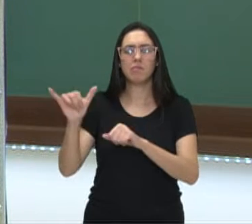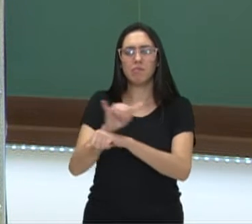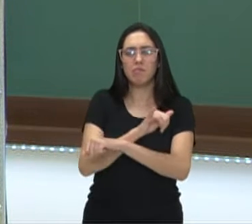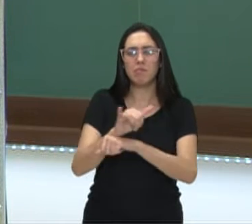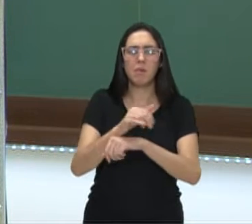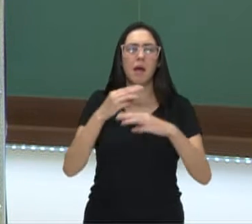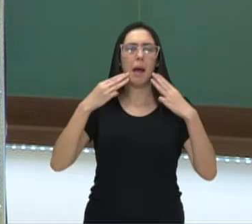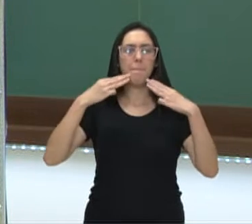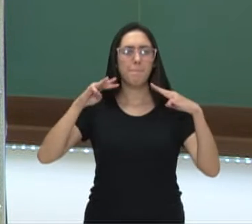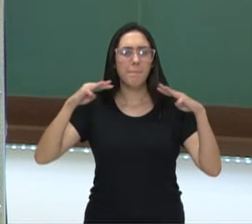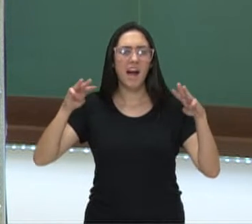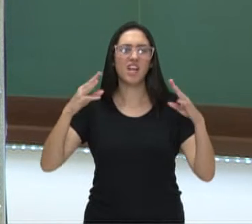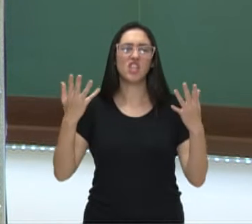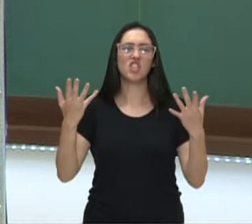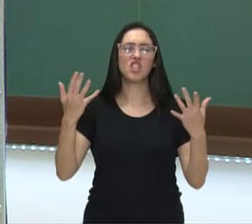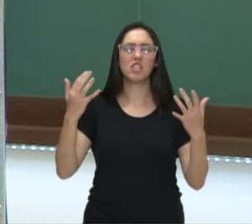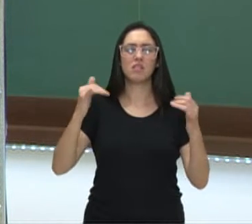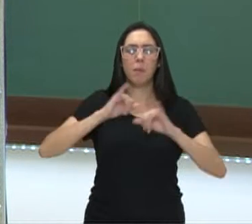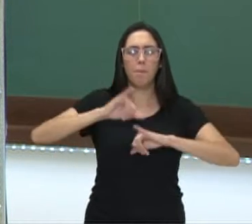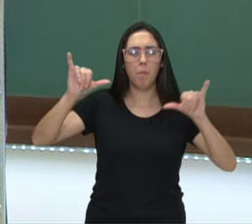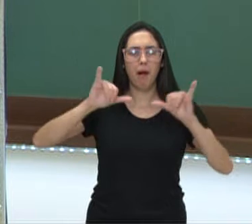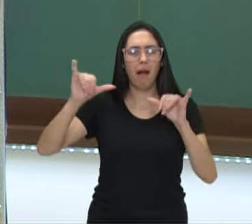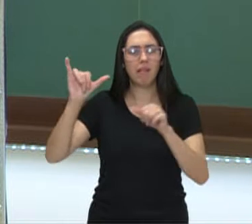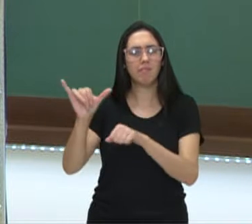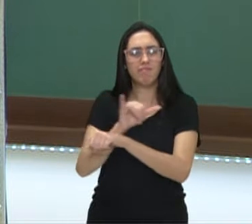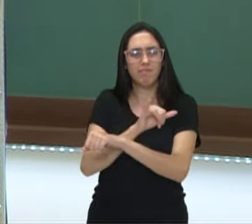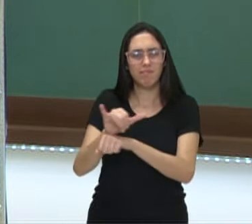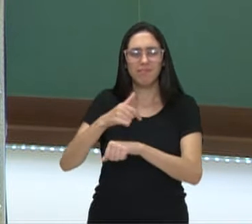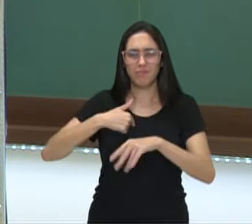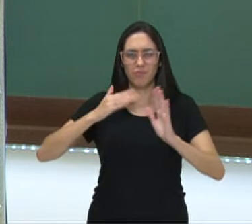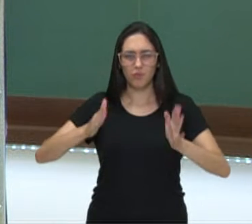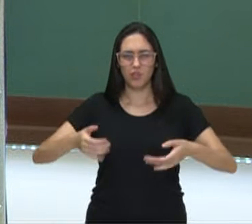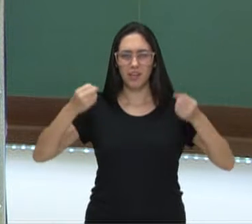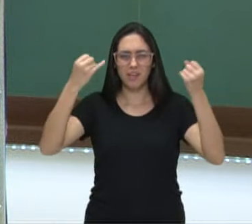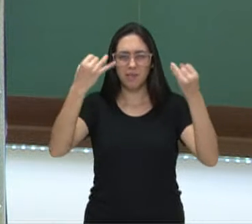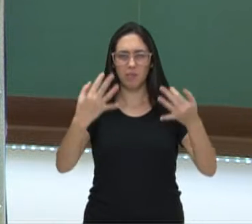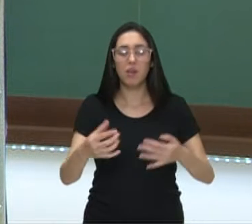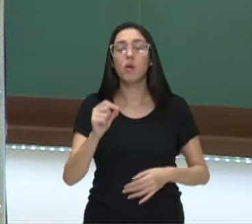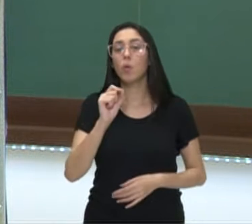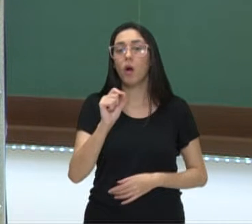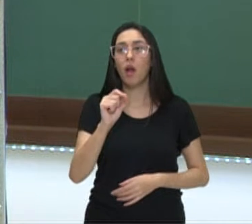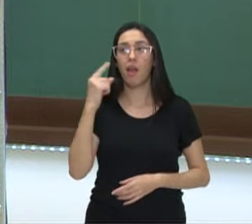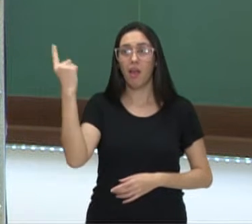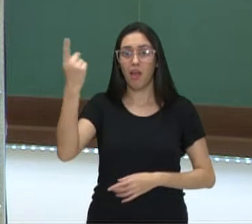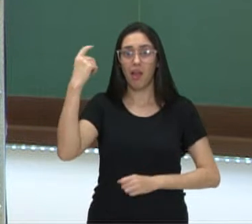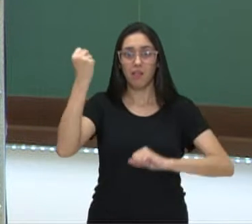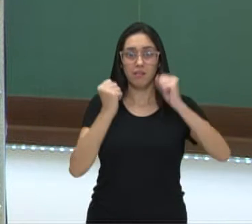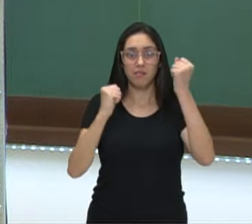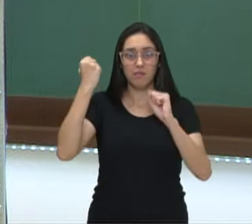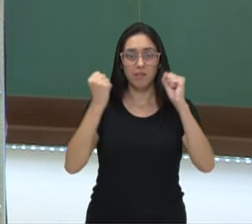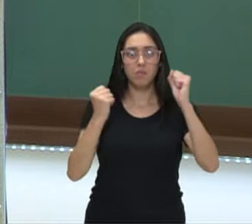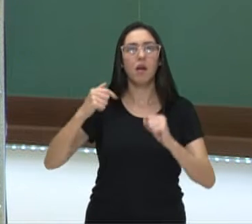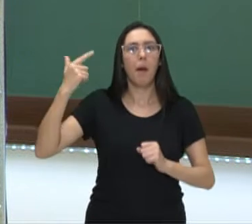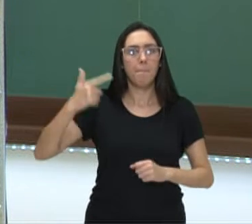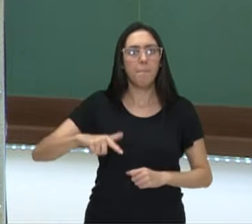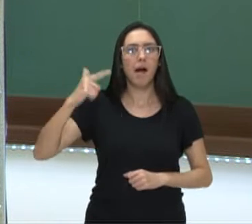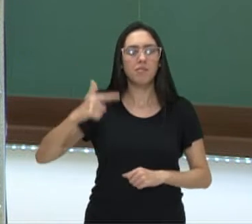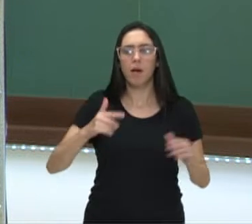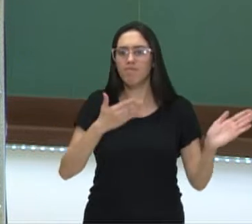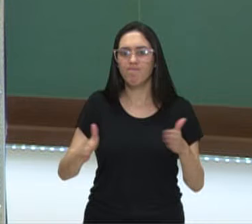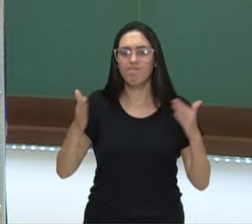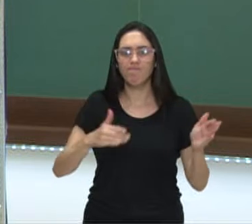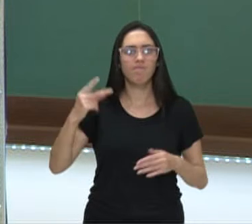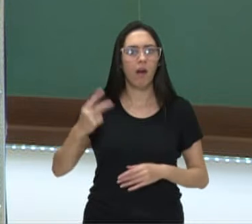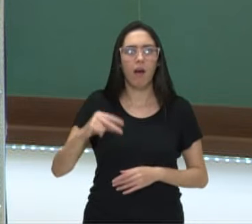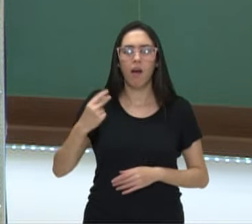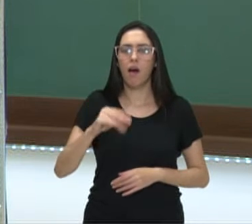as estratégias de obsolescência, que eu já caracterizei aqui para você, tudo isso vai fazer com que as indústrias tenham que cada vez produzir